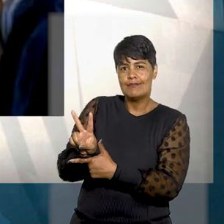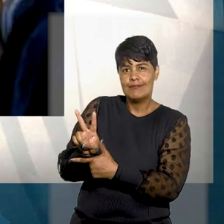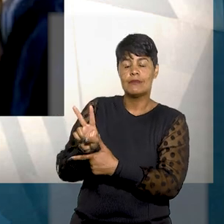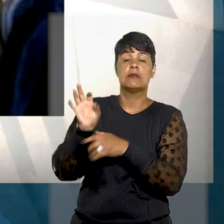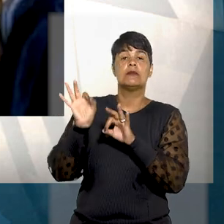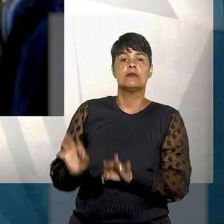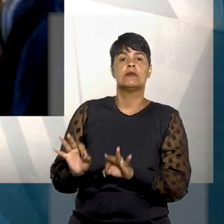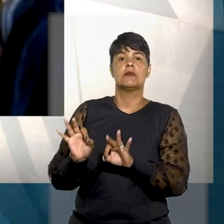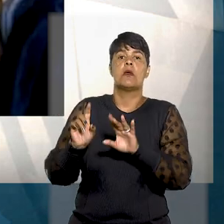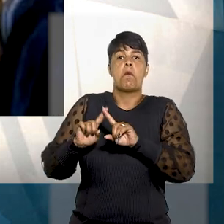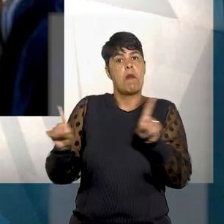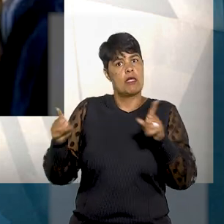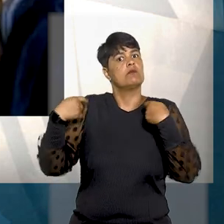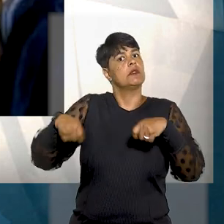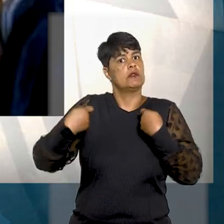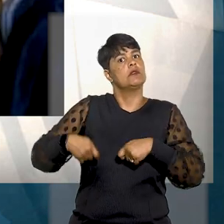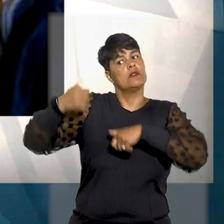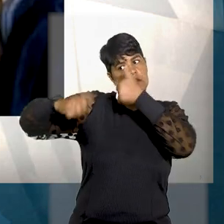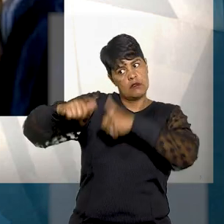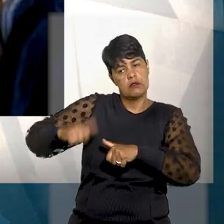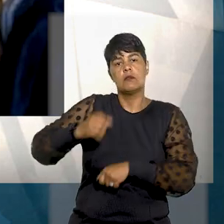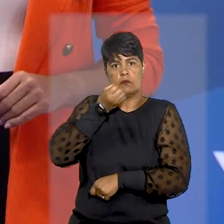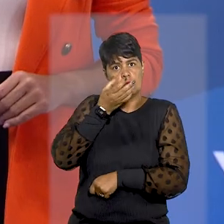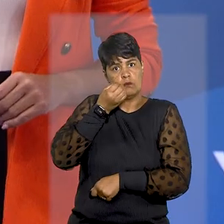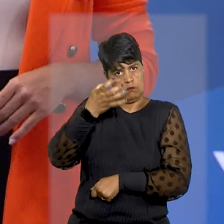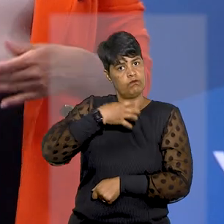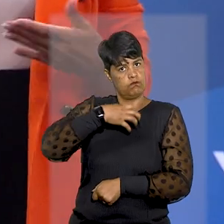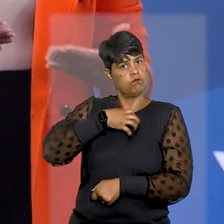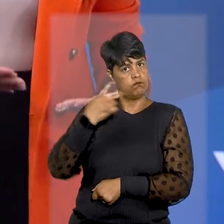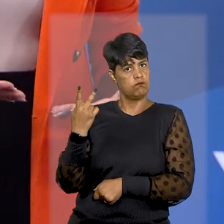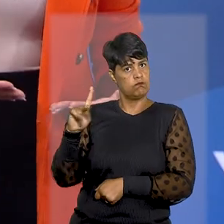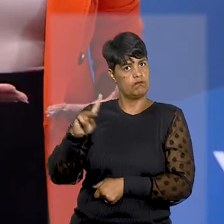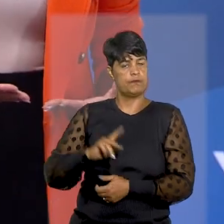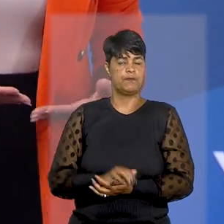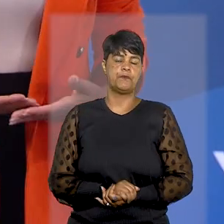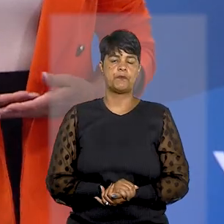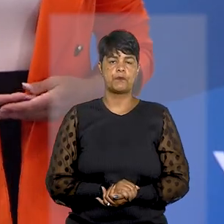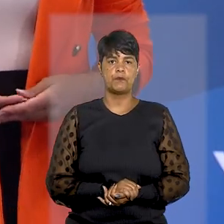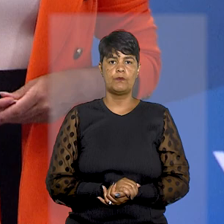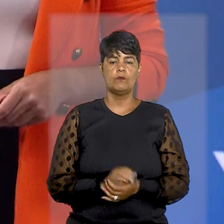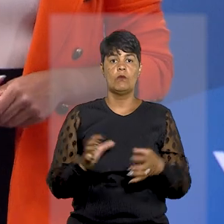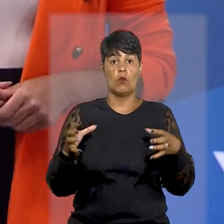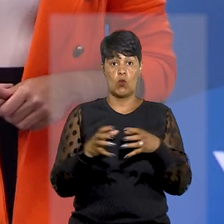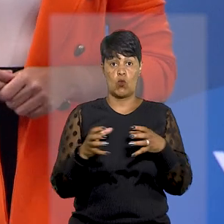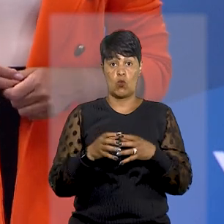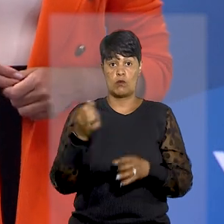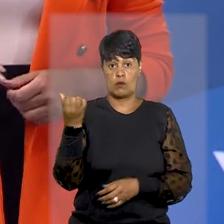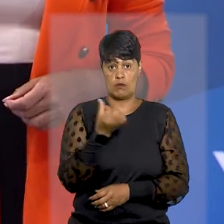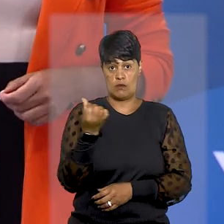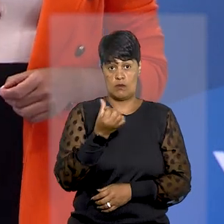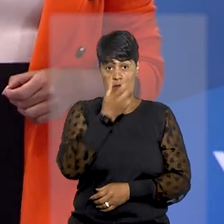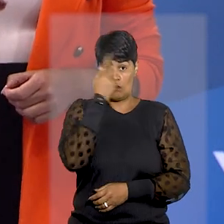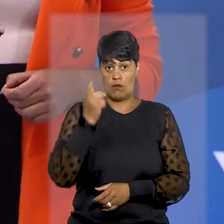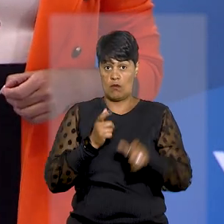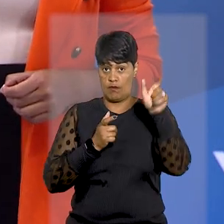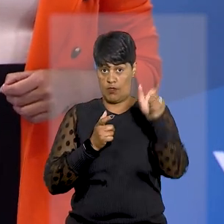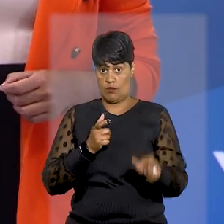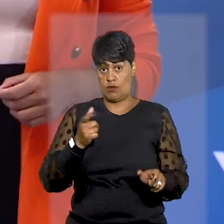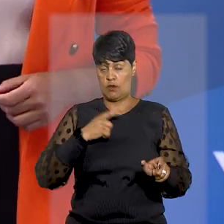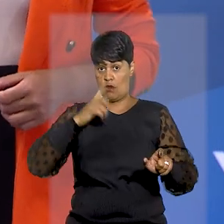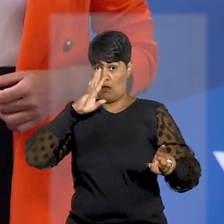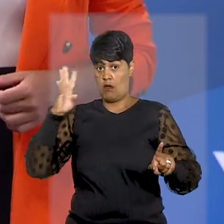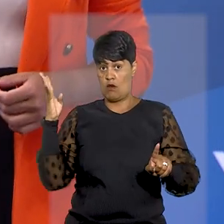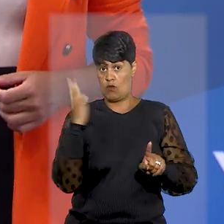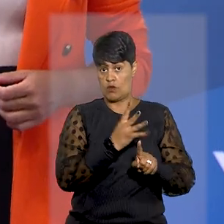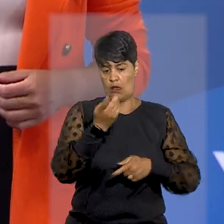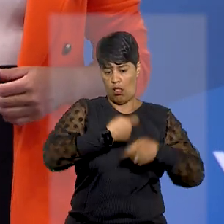a análise do quesito subjetivo de bom comportamento na sexta turma o acusado de tráfico de drogas foi absolvido